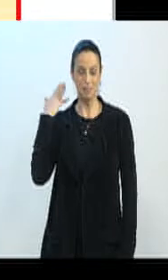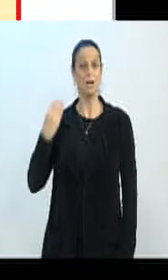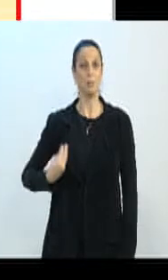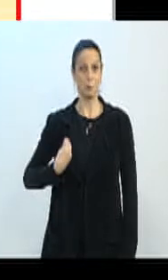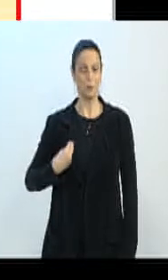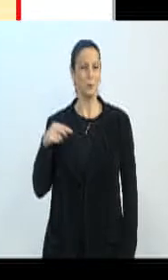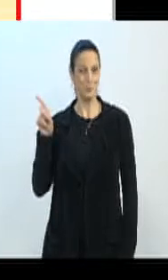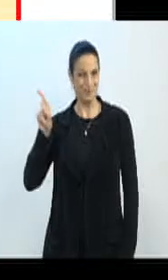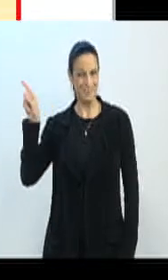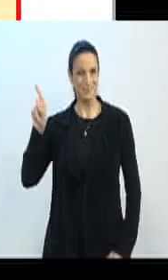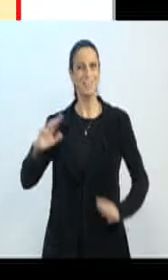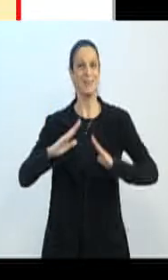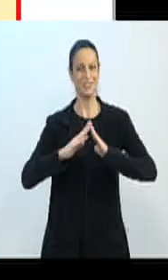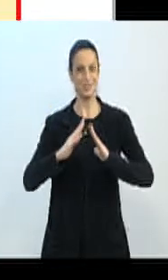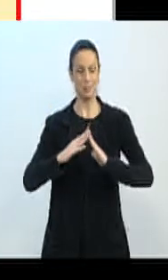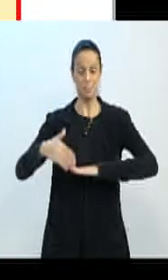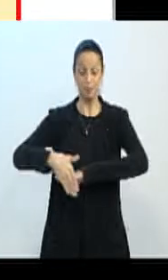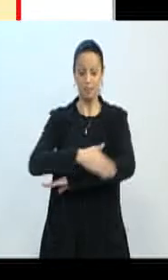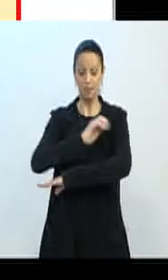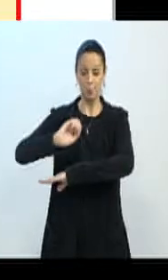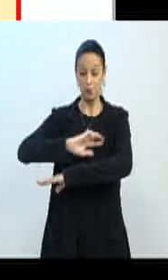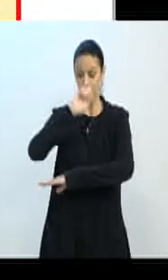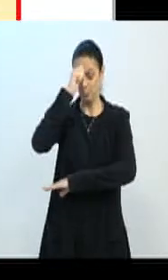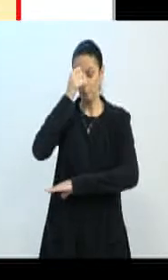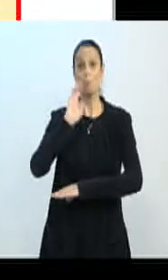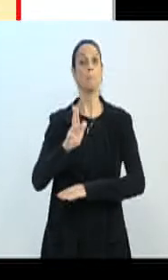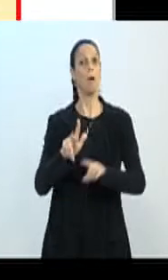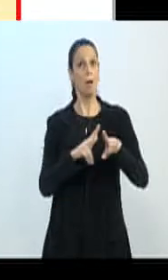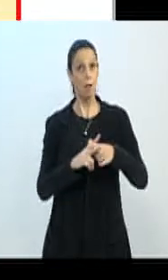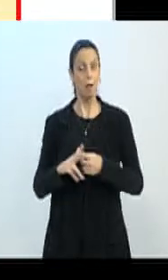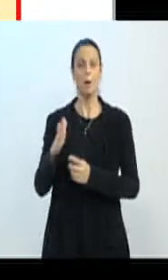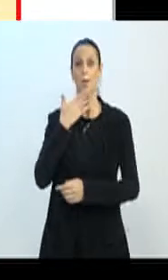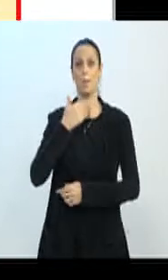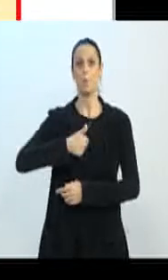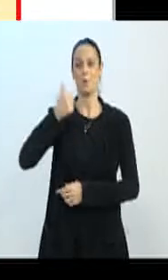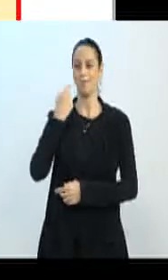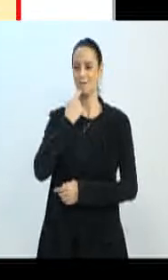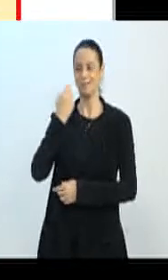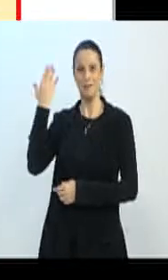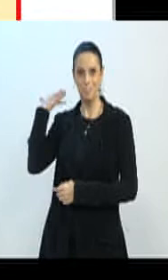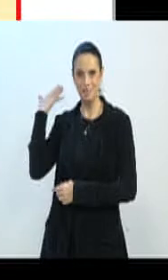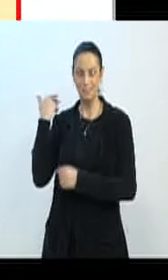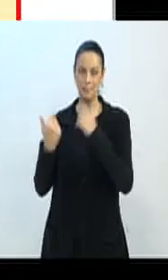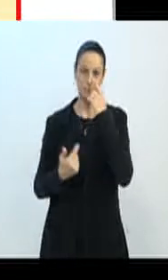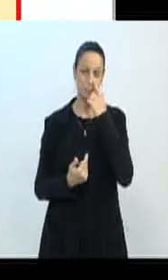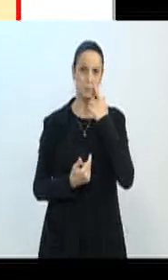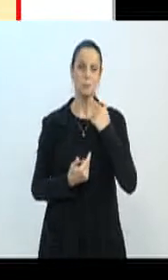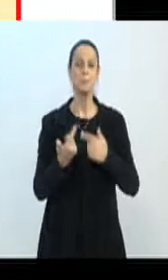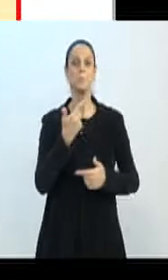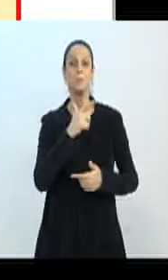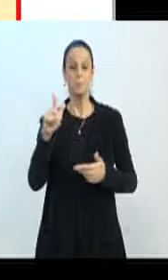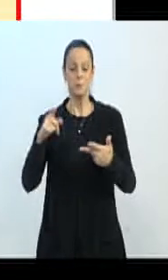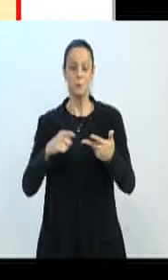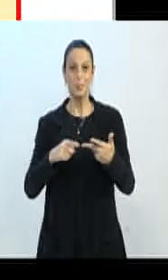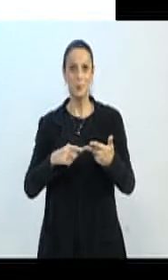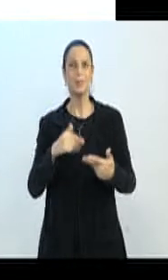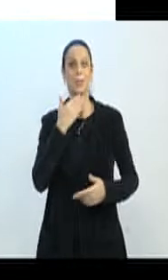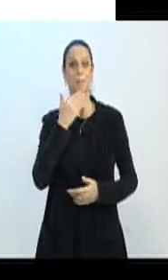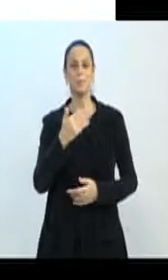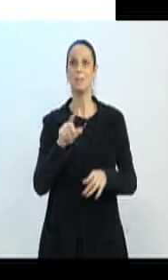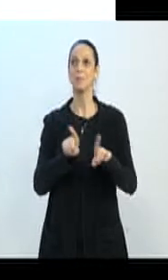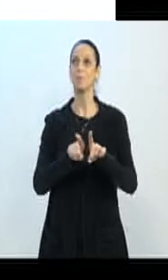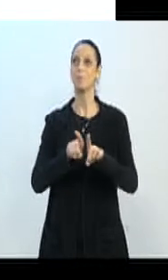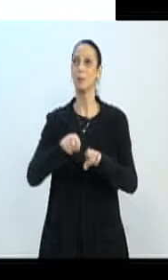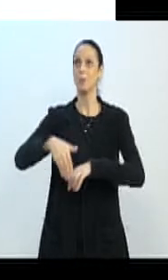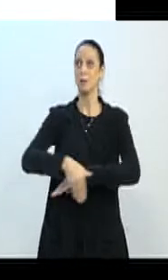tratativas assalto foi recuperado já na sexta-feira seguindo outro pedido também é Rua Professor